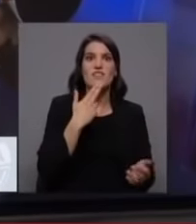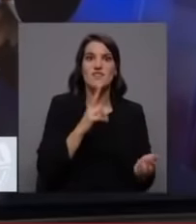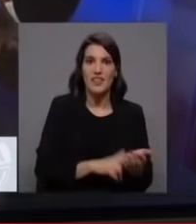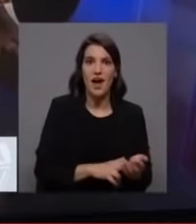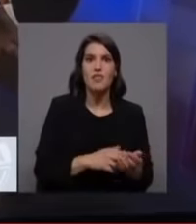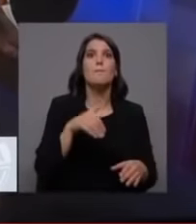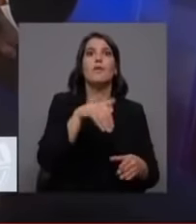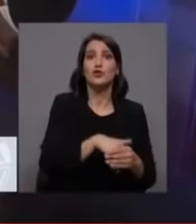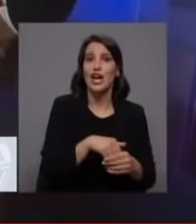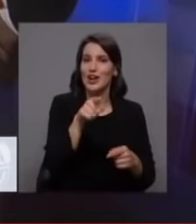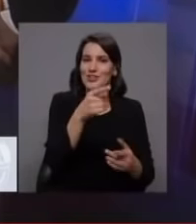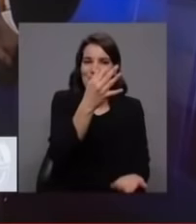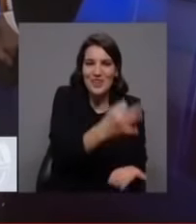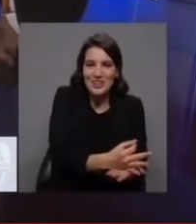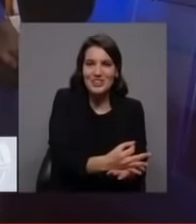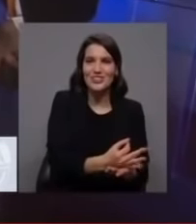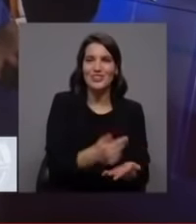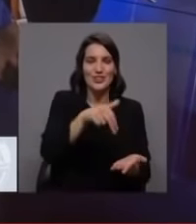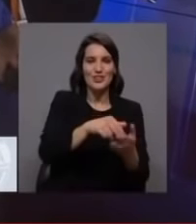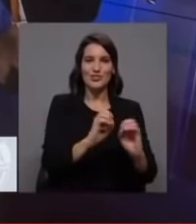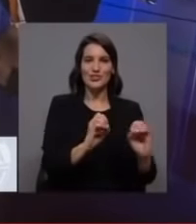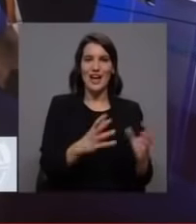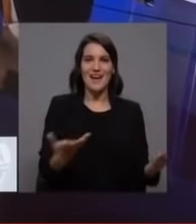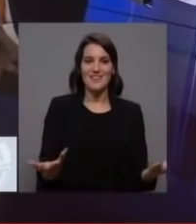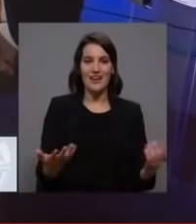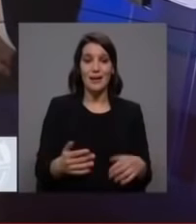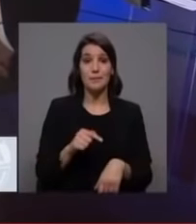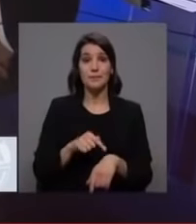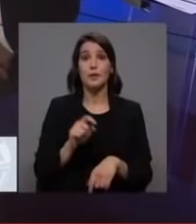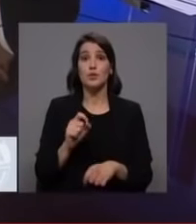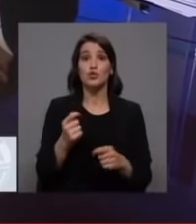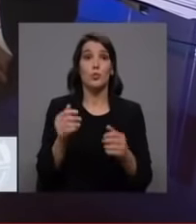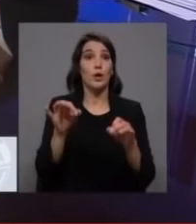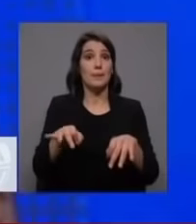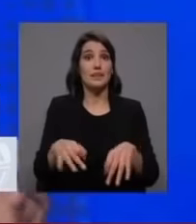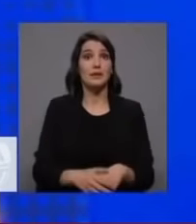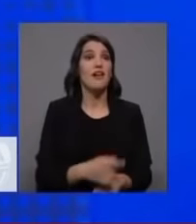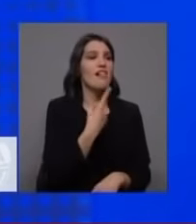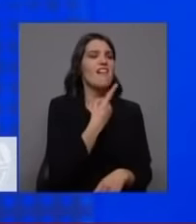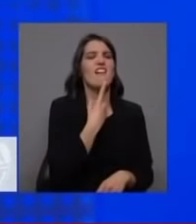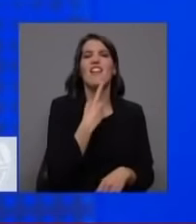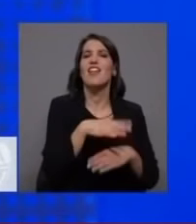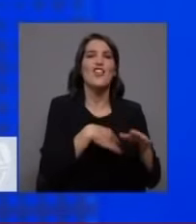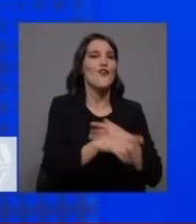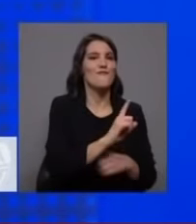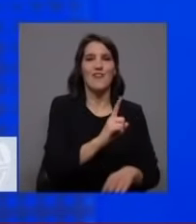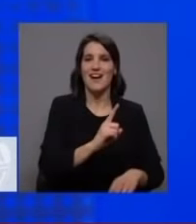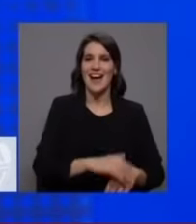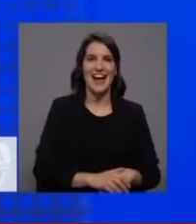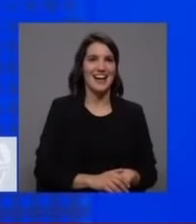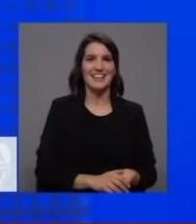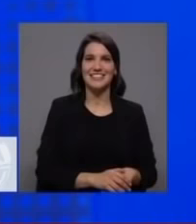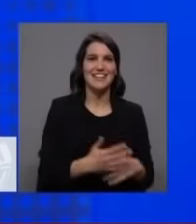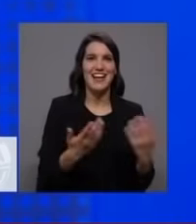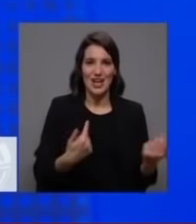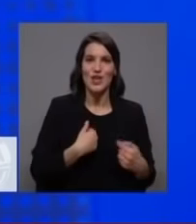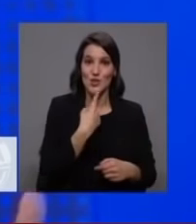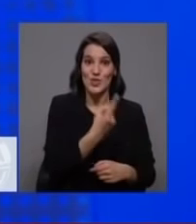não está trazendo temos a ficar contando os minutos para te ver a responder não